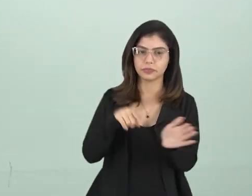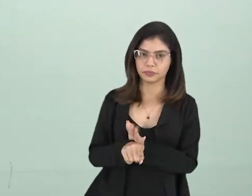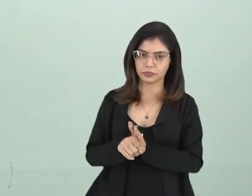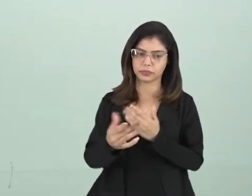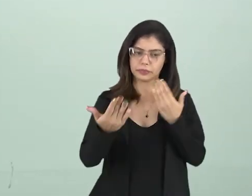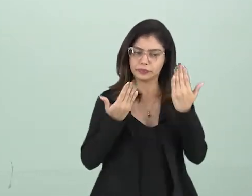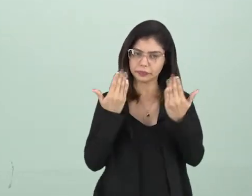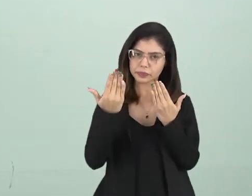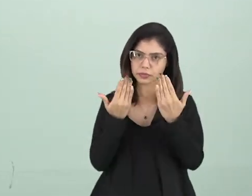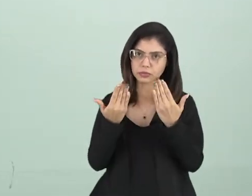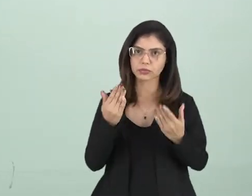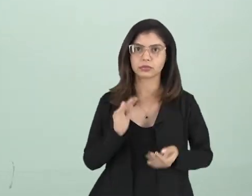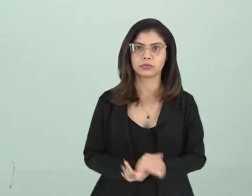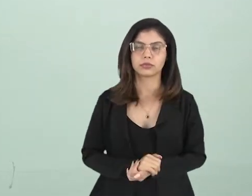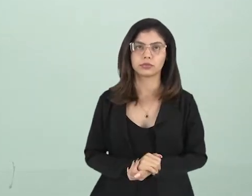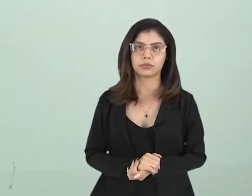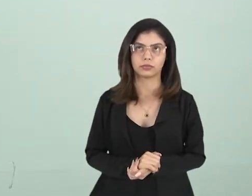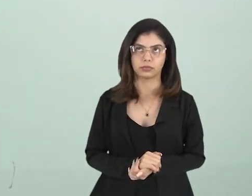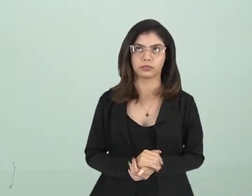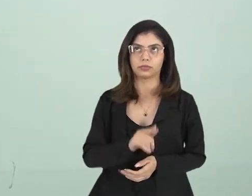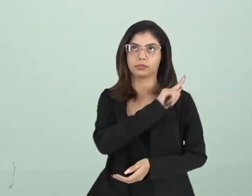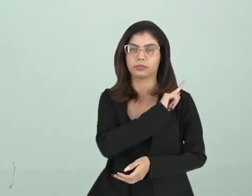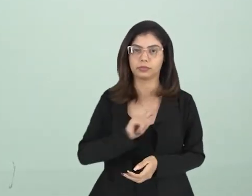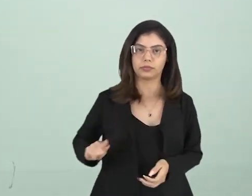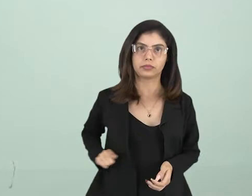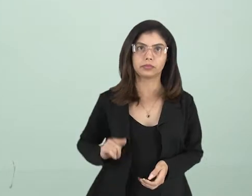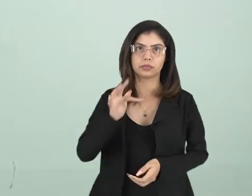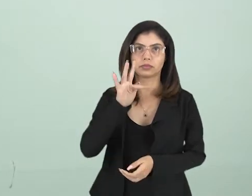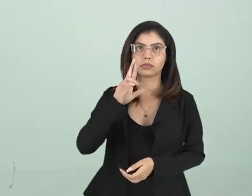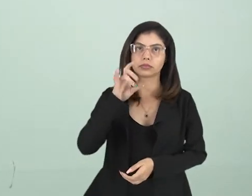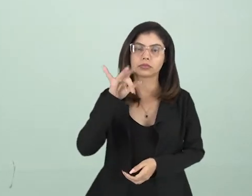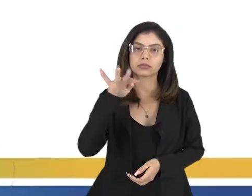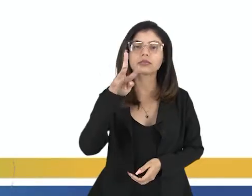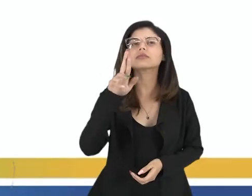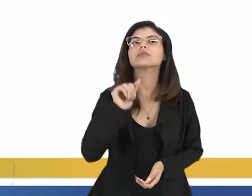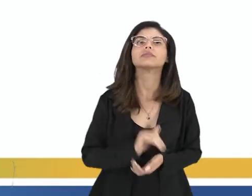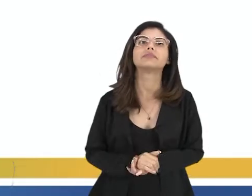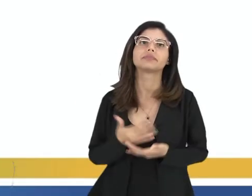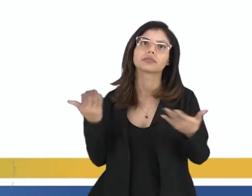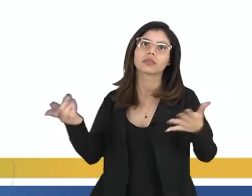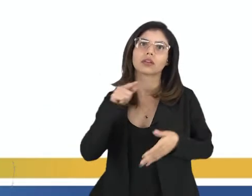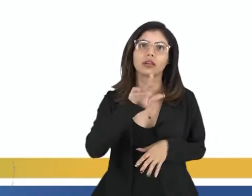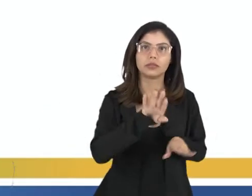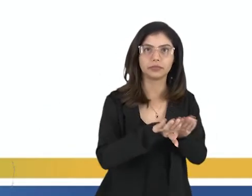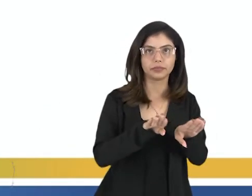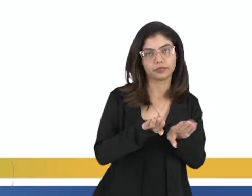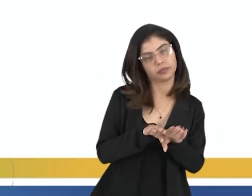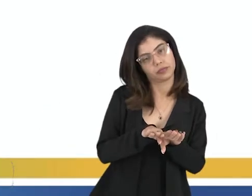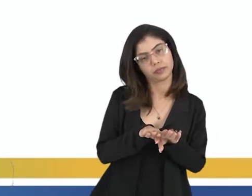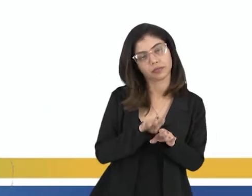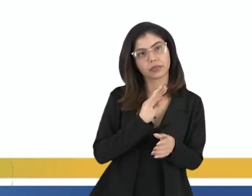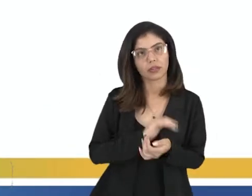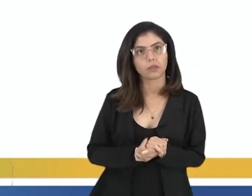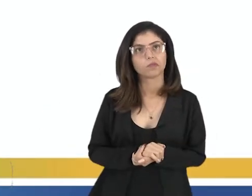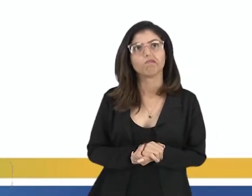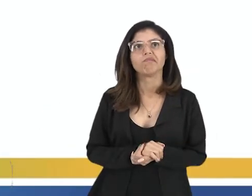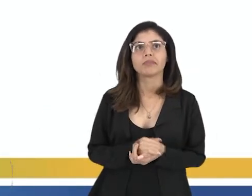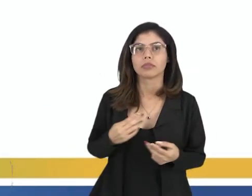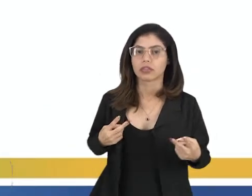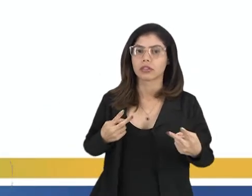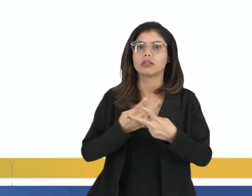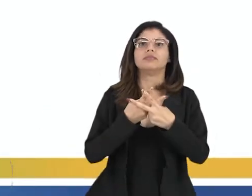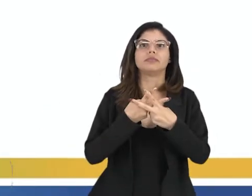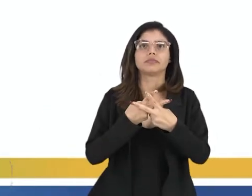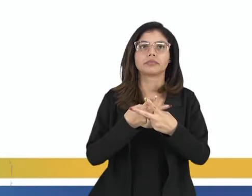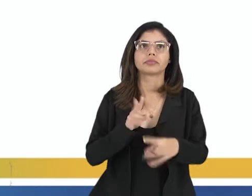que se assemelham a governos fascistas, tá? E aí, então, a gente vai ter também